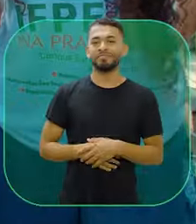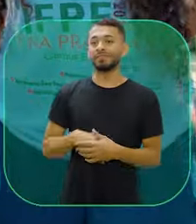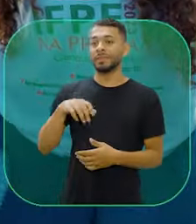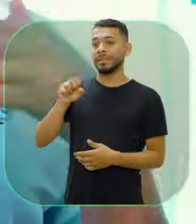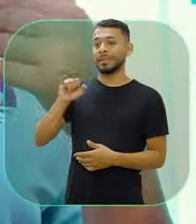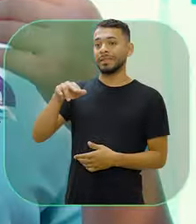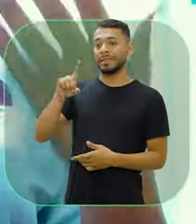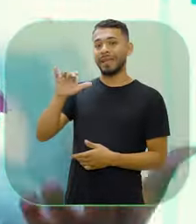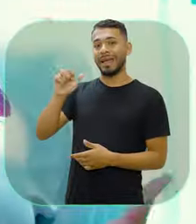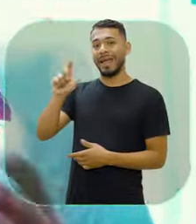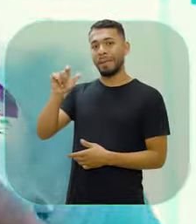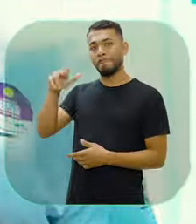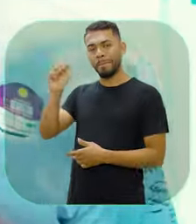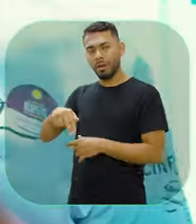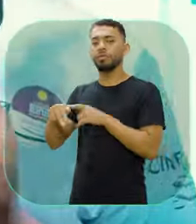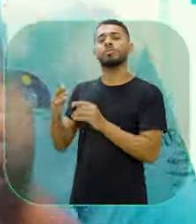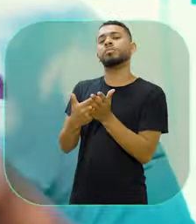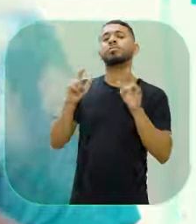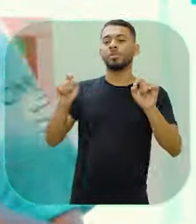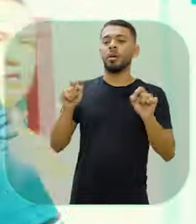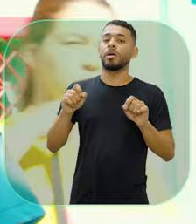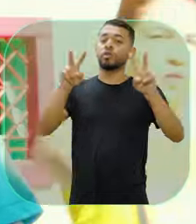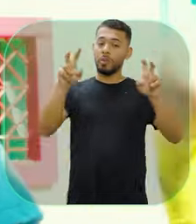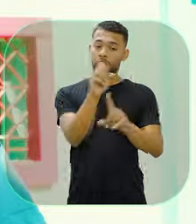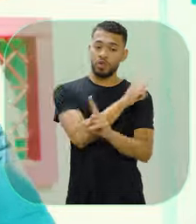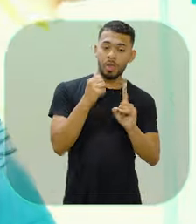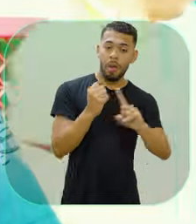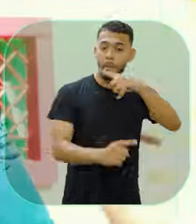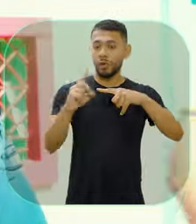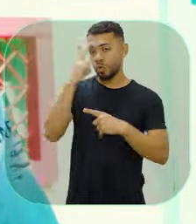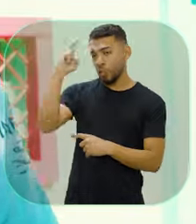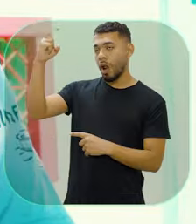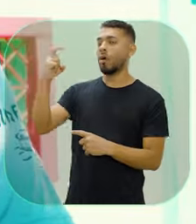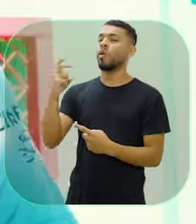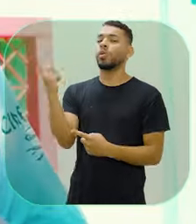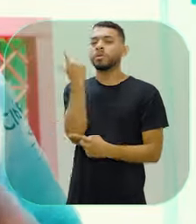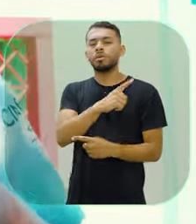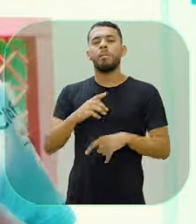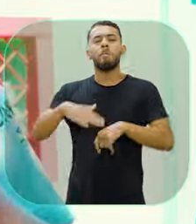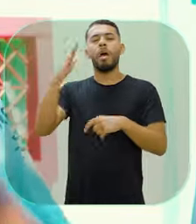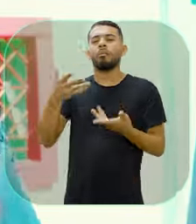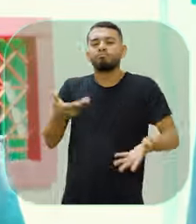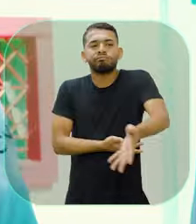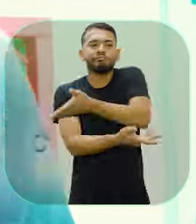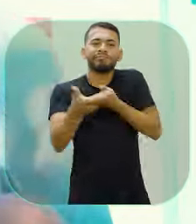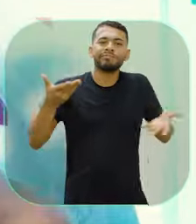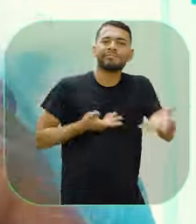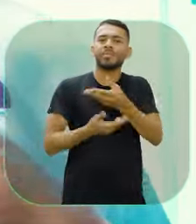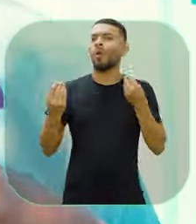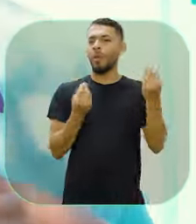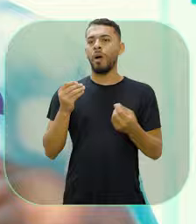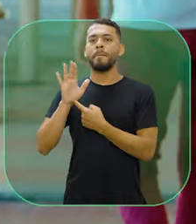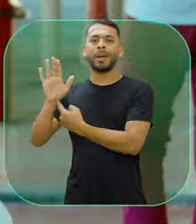Cine Carimã, ele começou também para apresentar, além dessa questão social e cultural, de uma forma mais dinâmica,